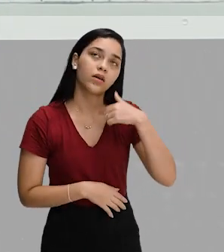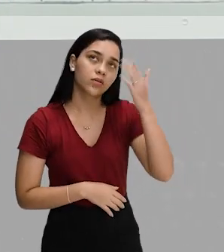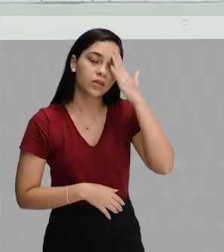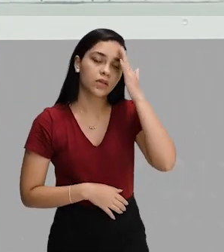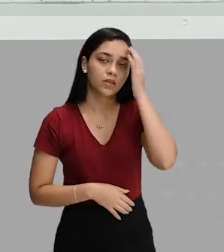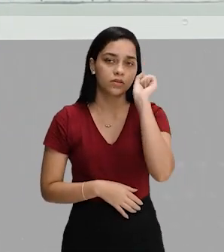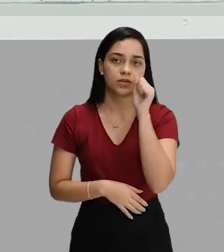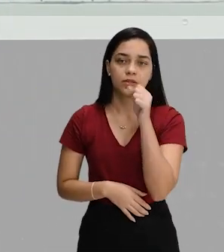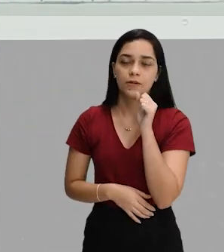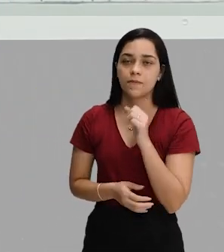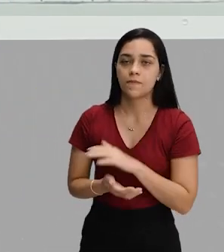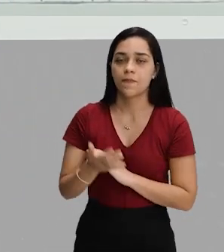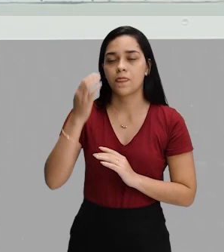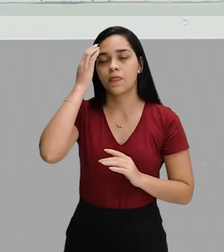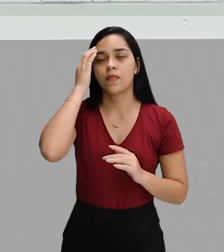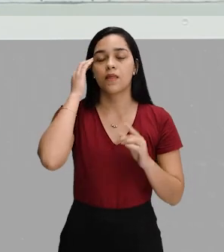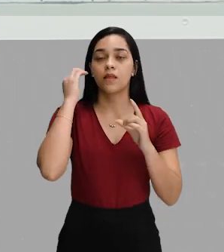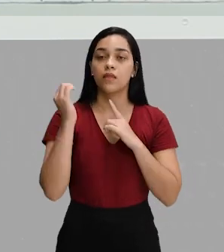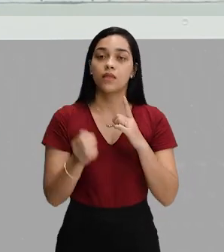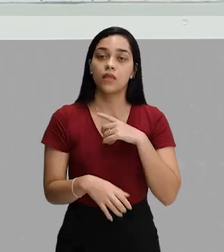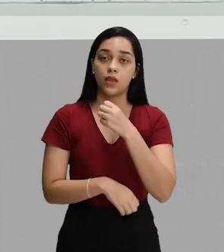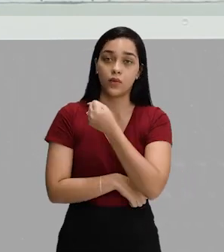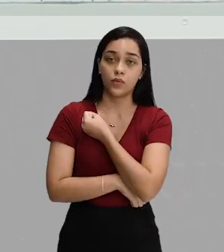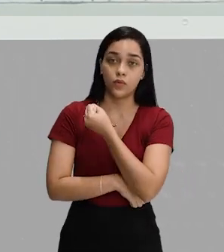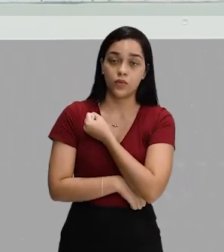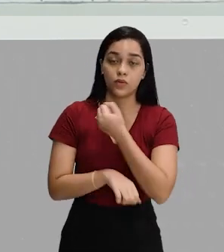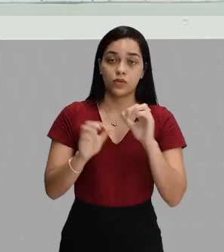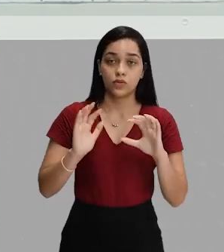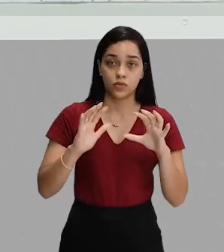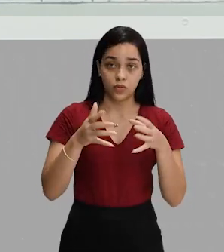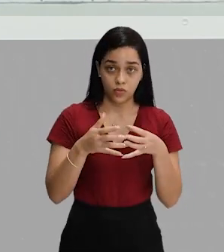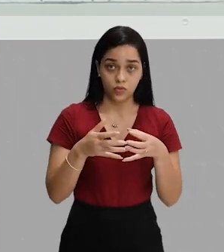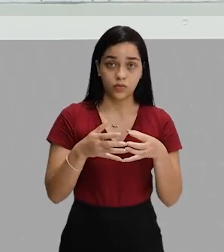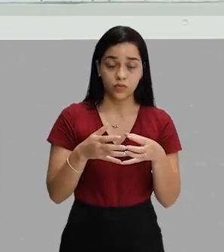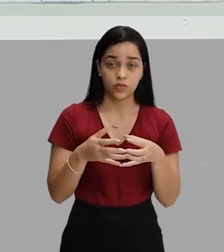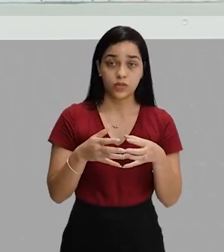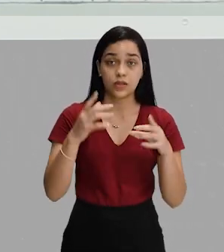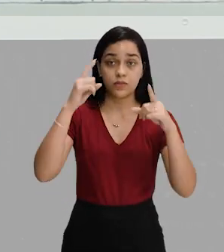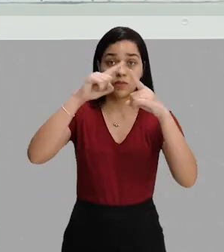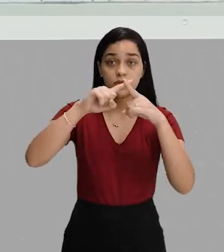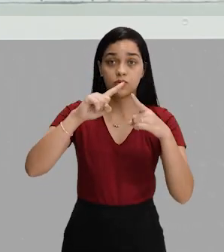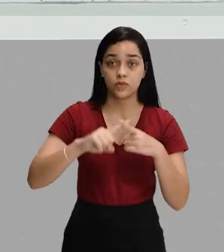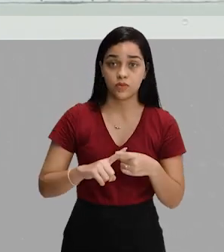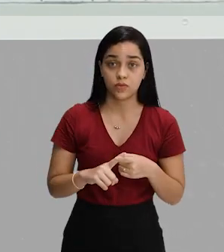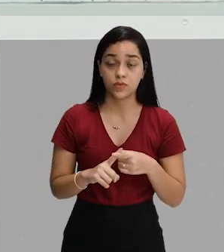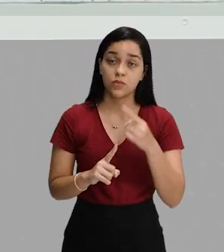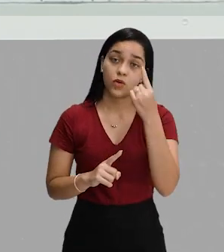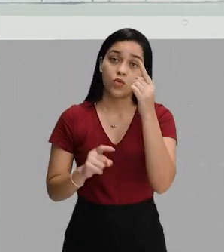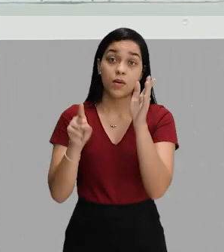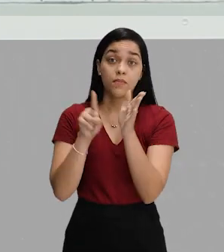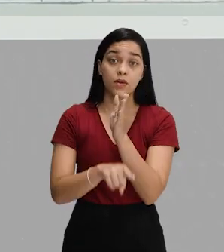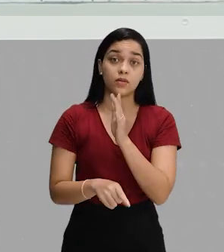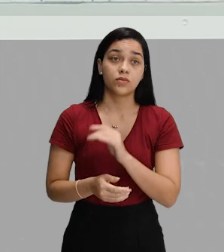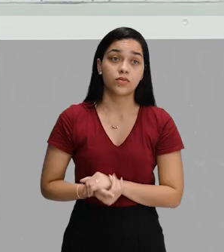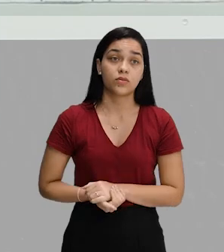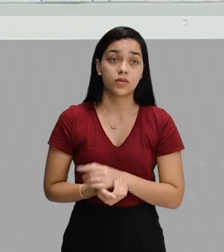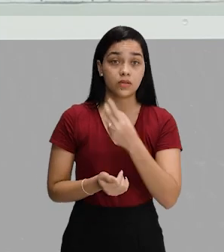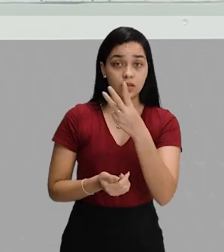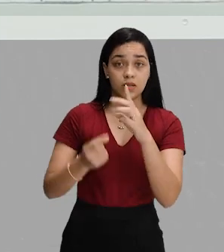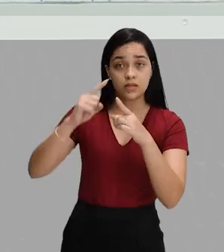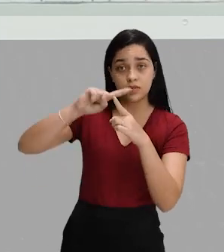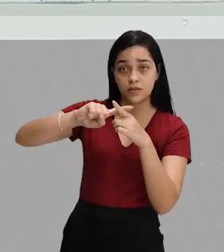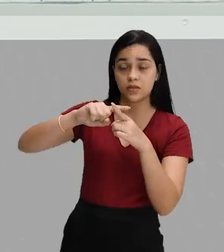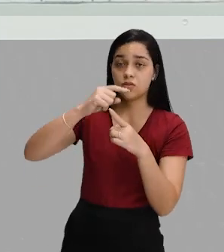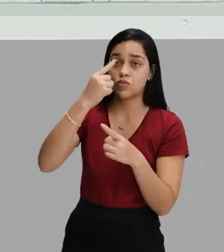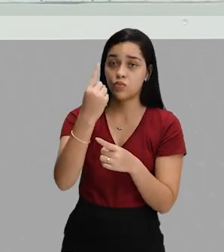entendendo. Basta pegar o número de equipes, número de clubes, e multiplicar por 1 a menos. 3 vezes